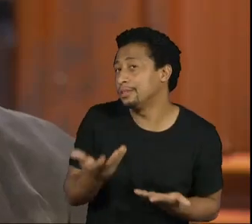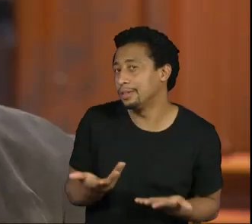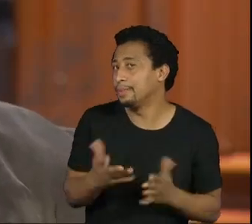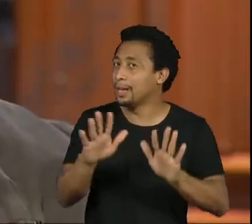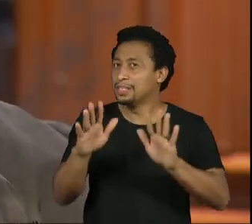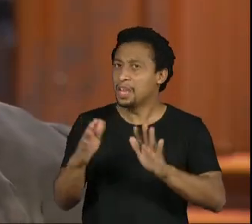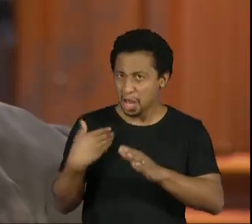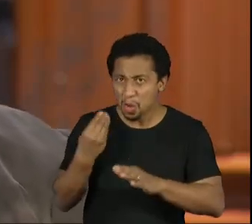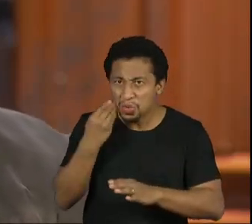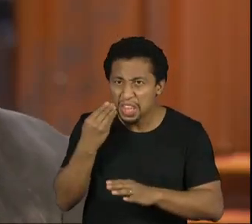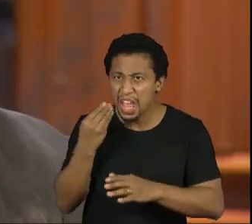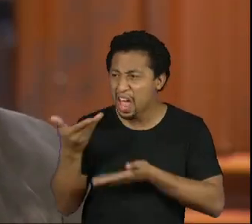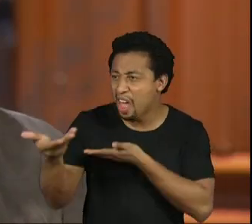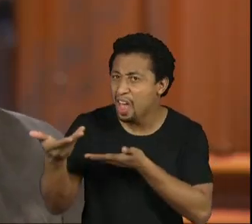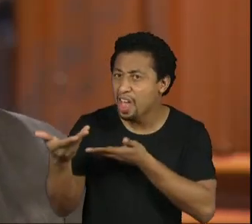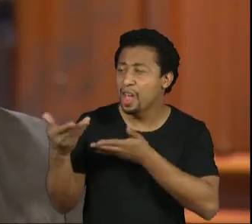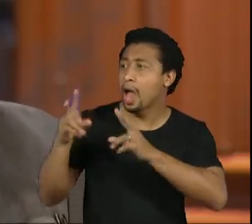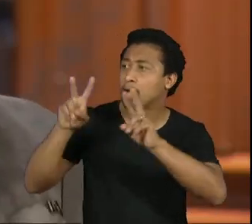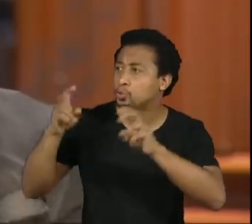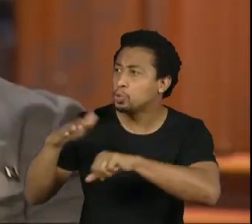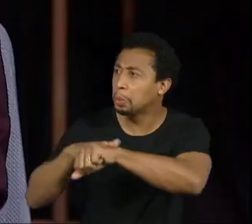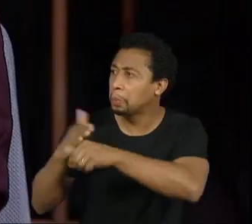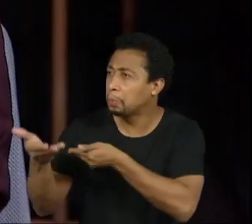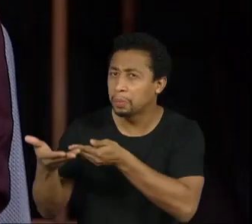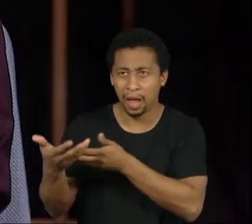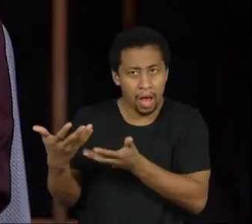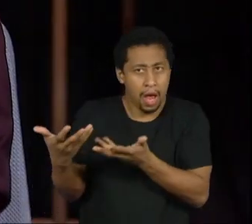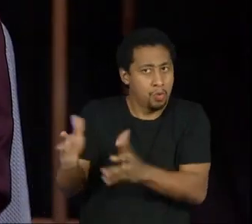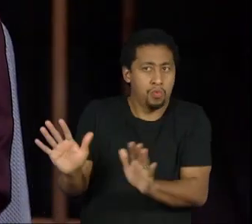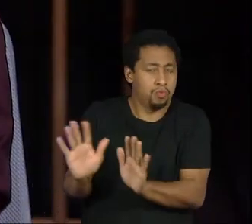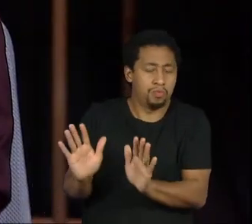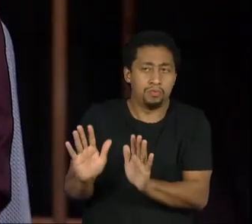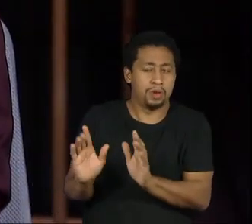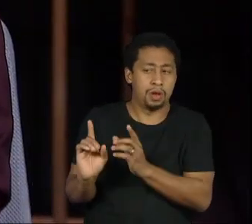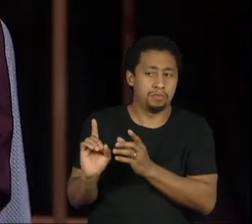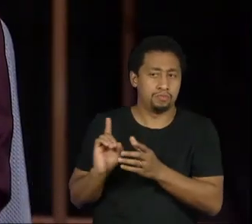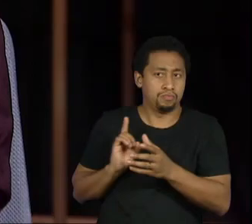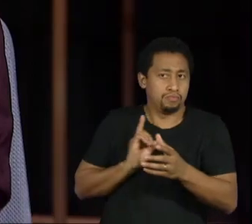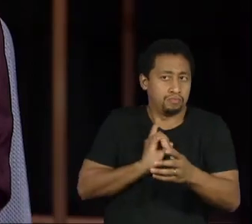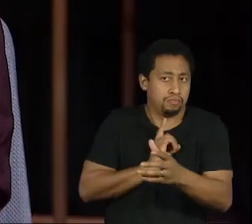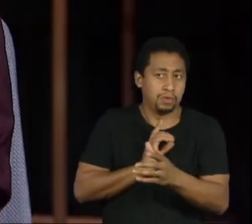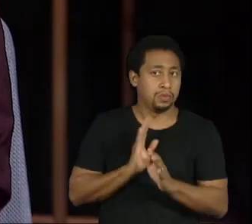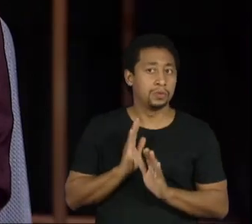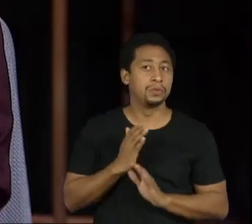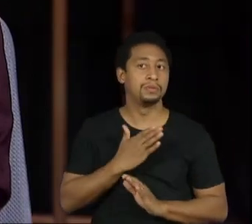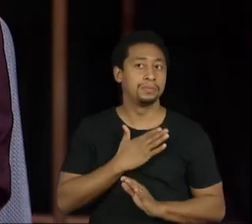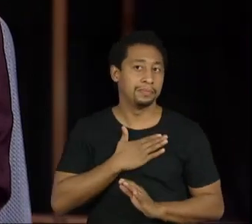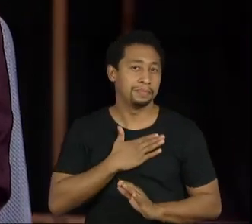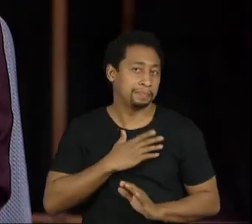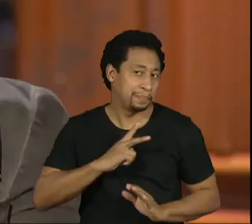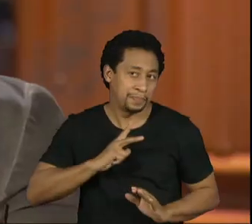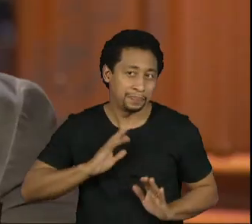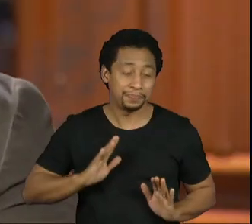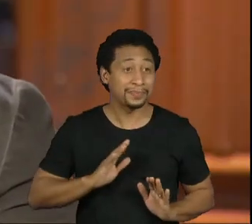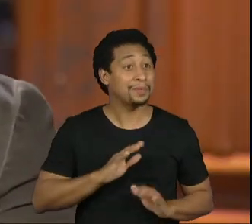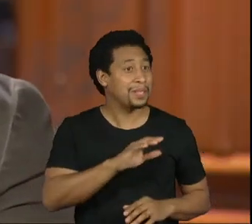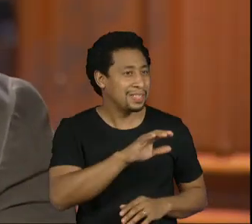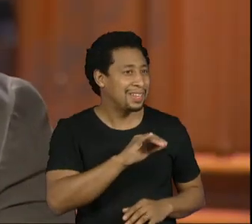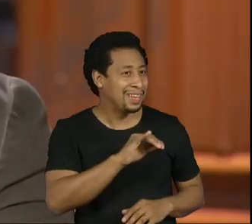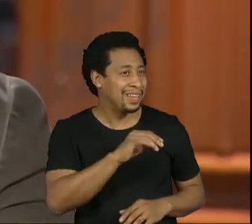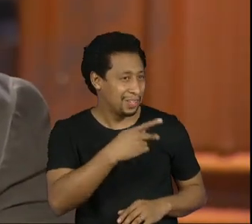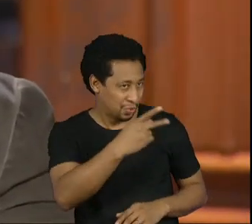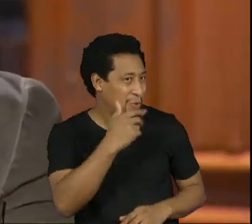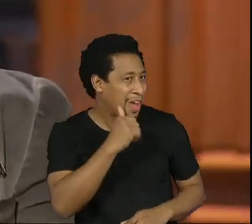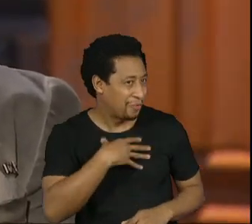eu fico no meu canto e você diz uma coisa da Isabela muito legal você fala que ela Rosa ela vai